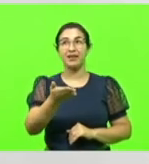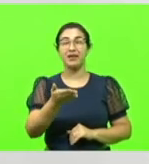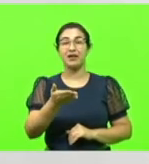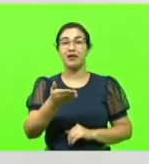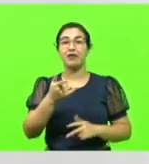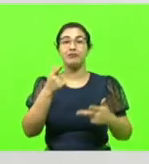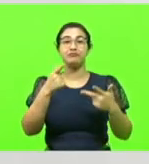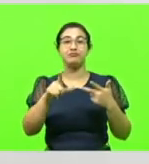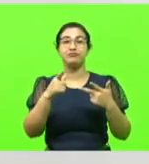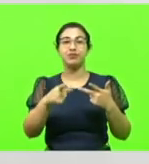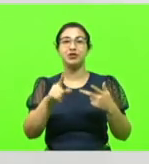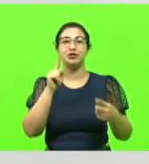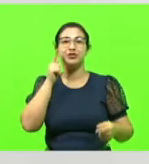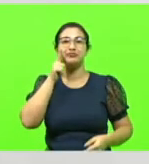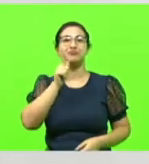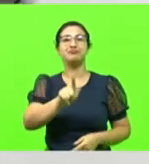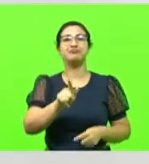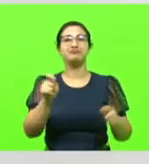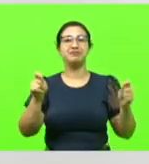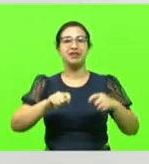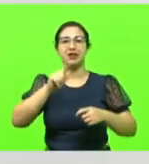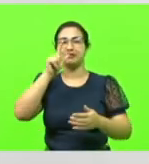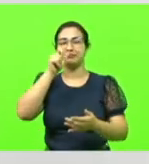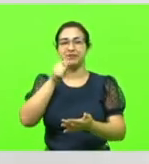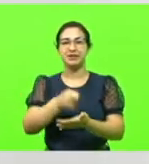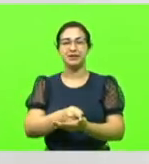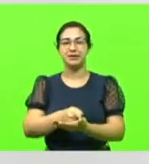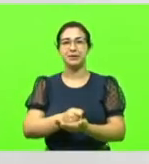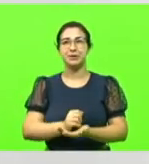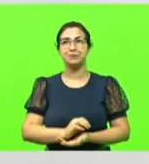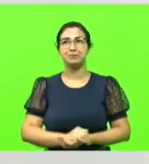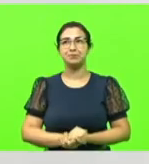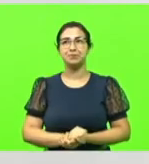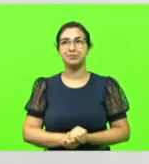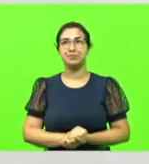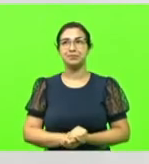legislam, decidem.